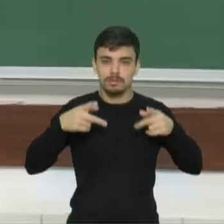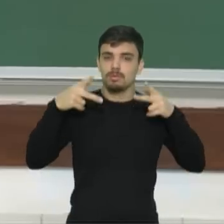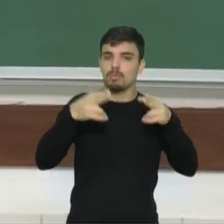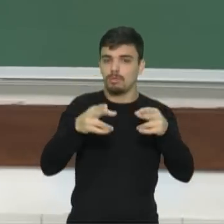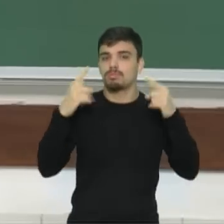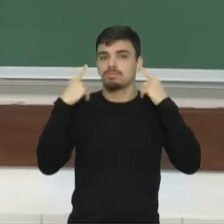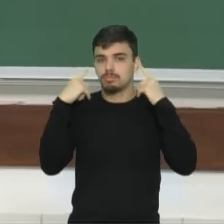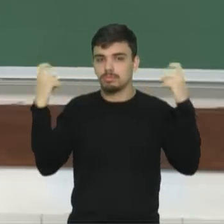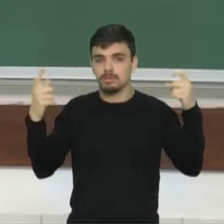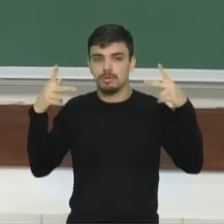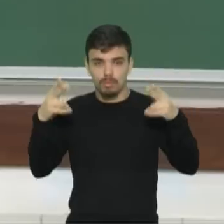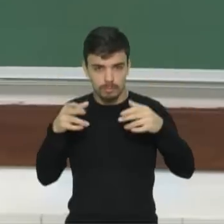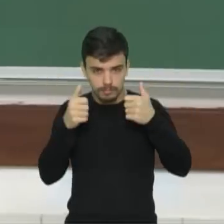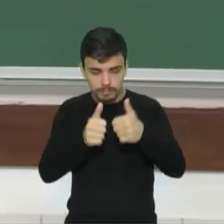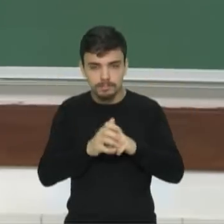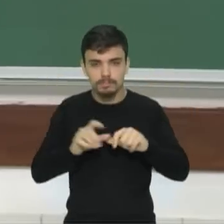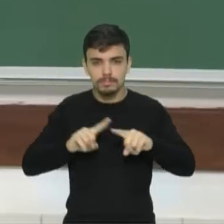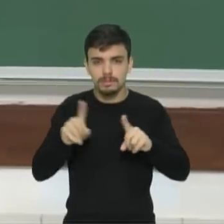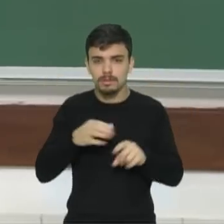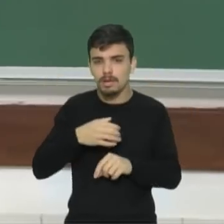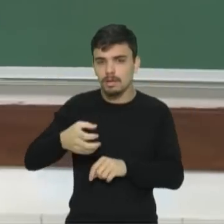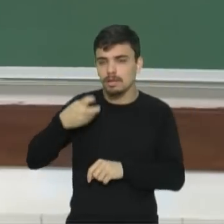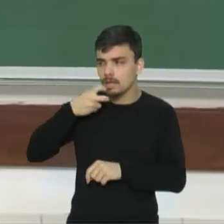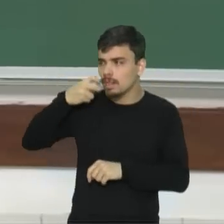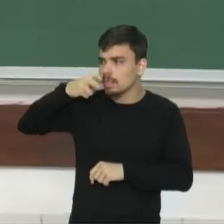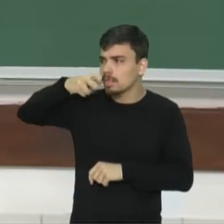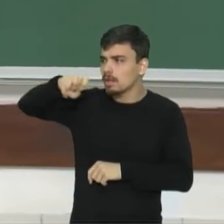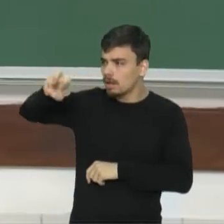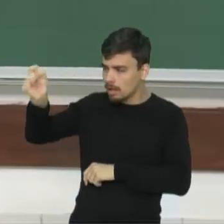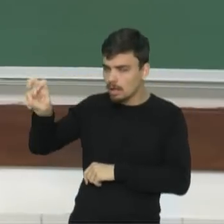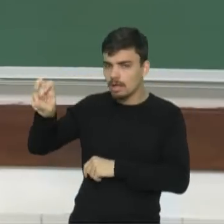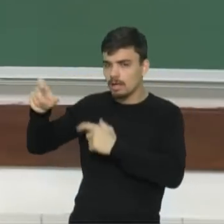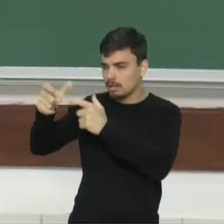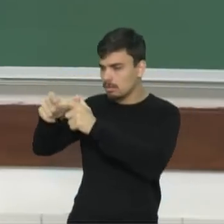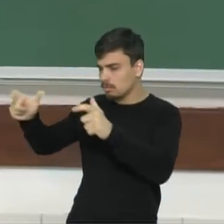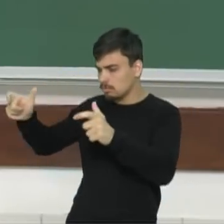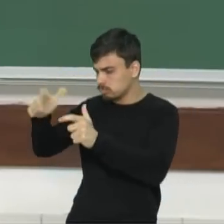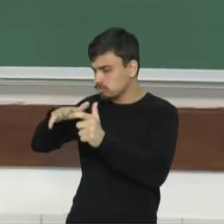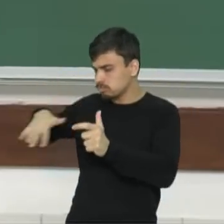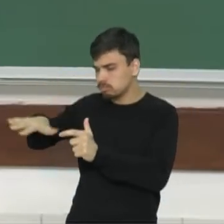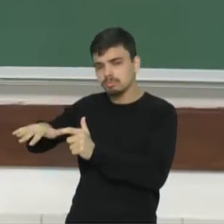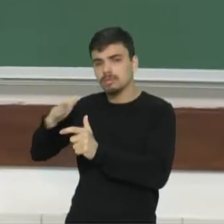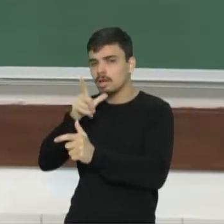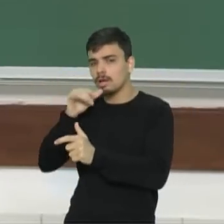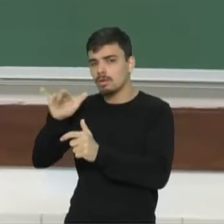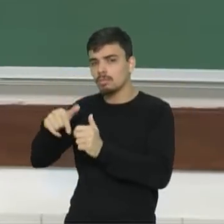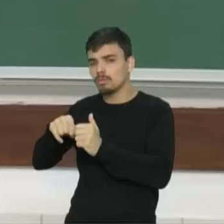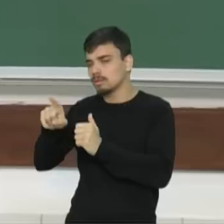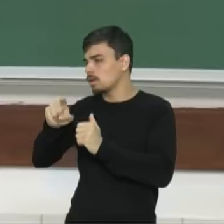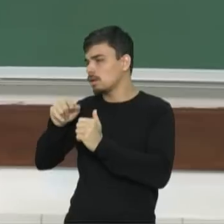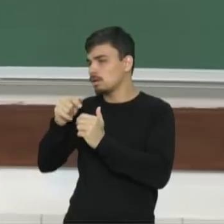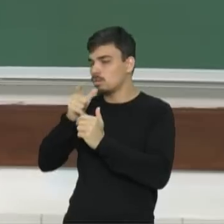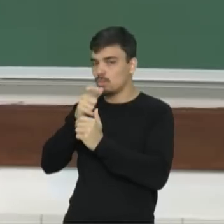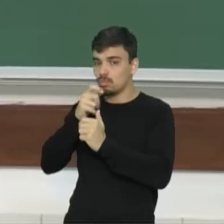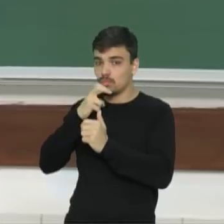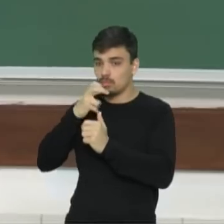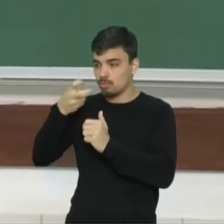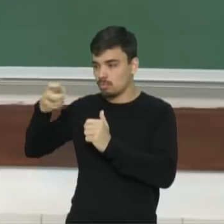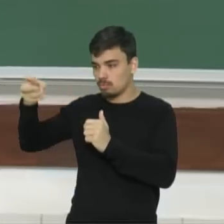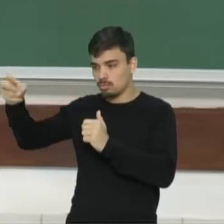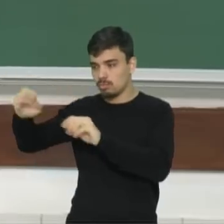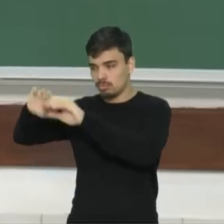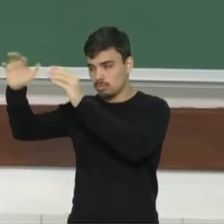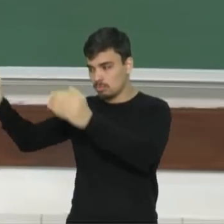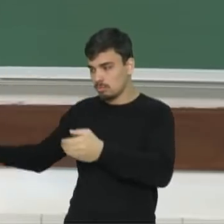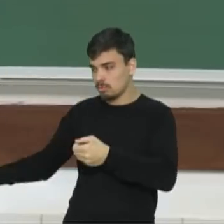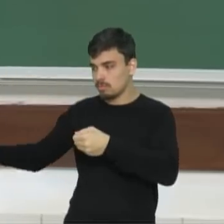som. Então, se eu der um berro, uau, no meio de um vale, esse som bater na montanha e voltar, e ele